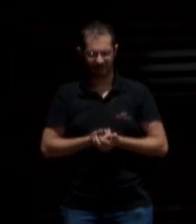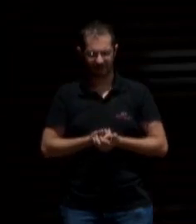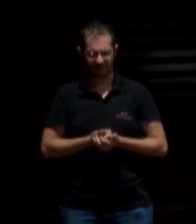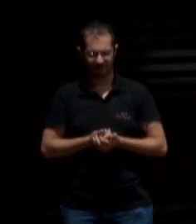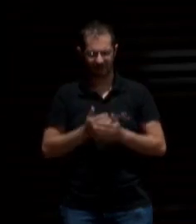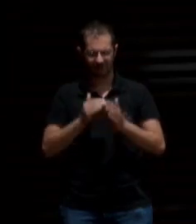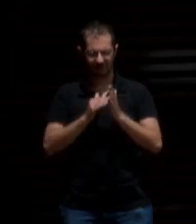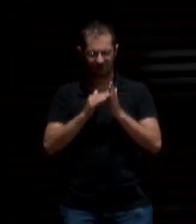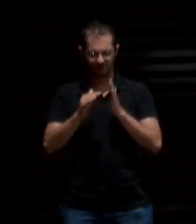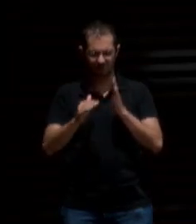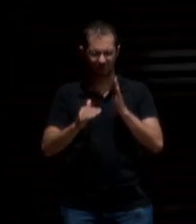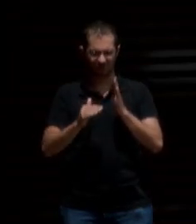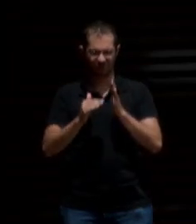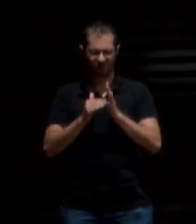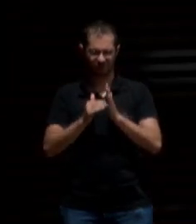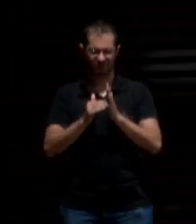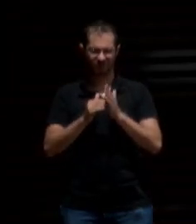Tudo isso decorre